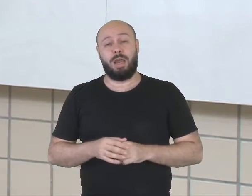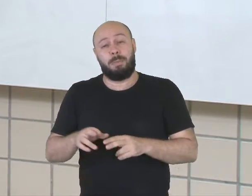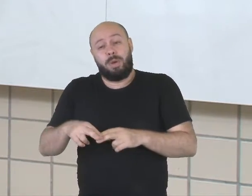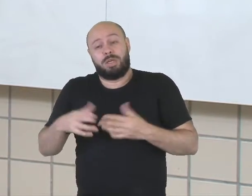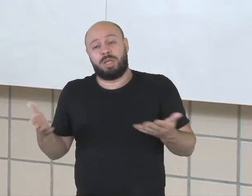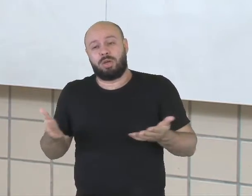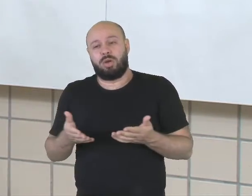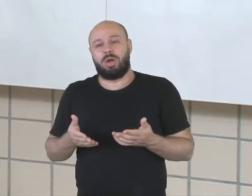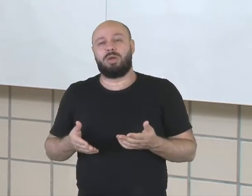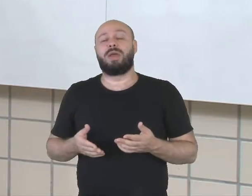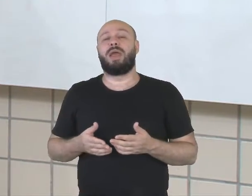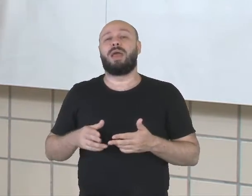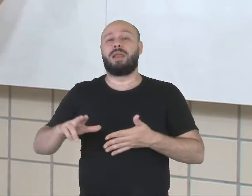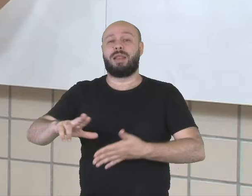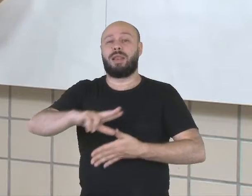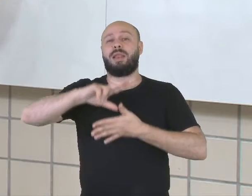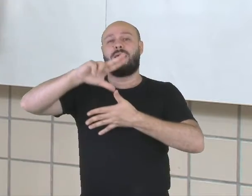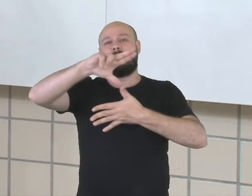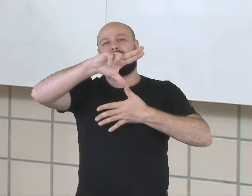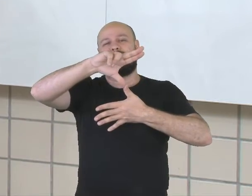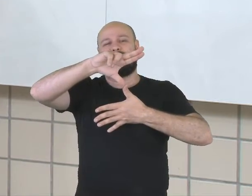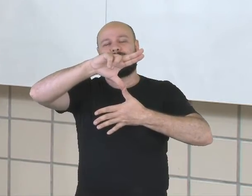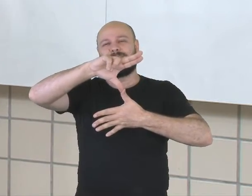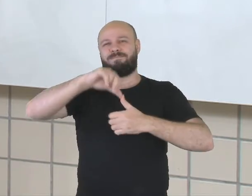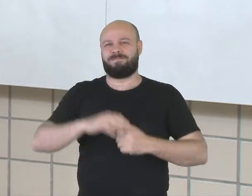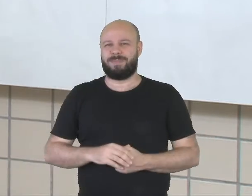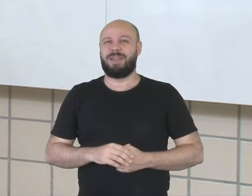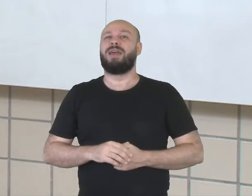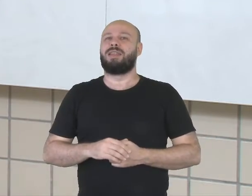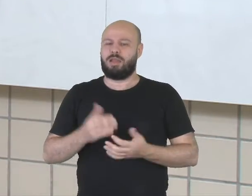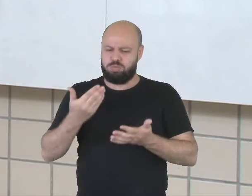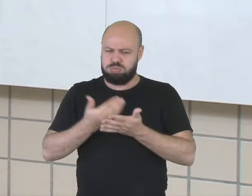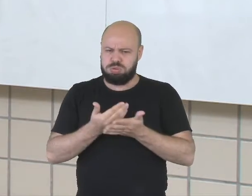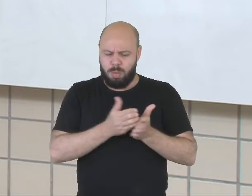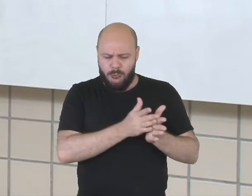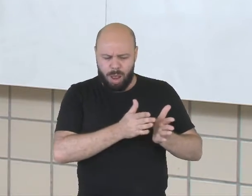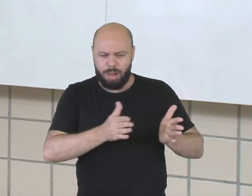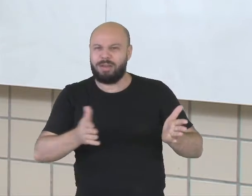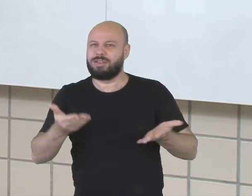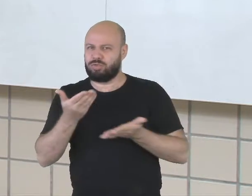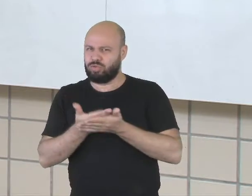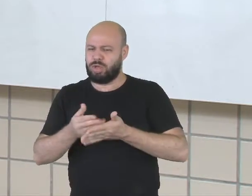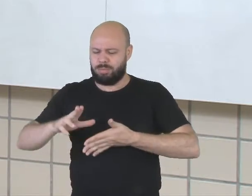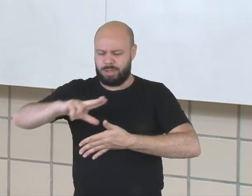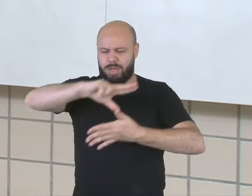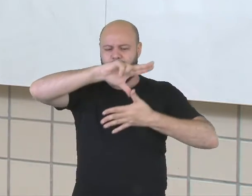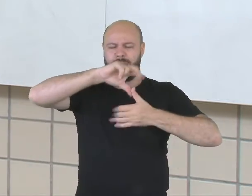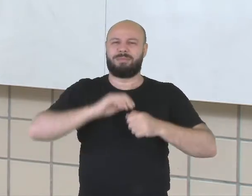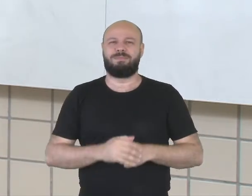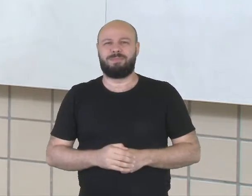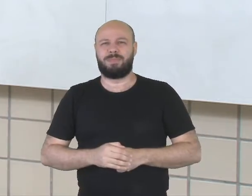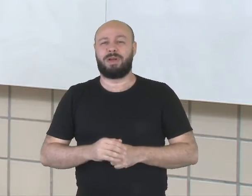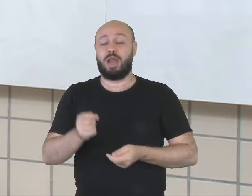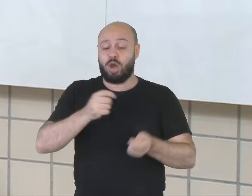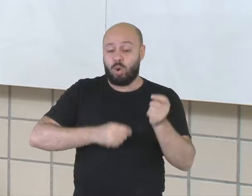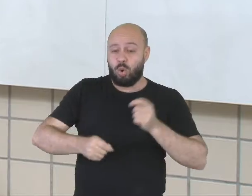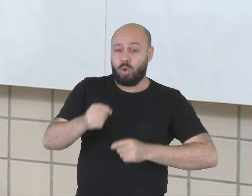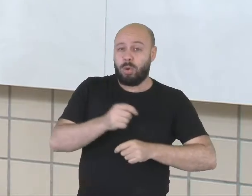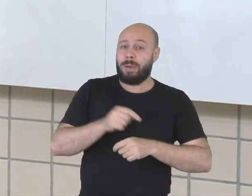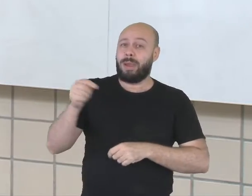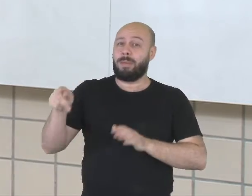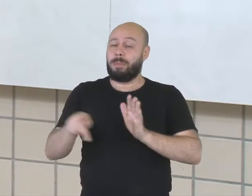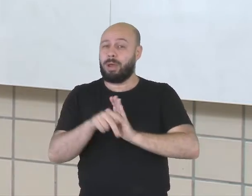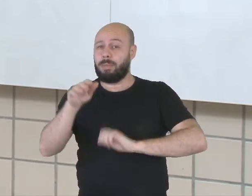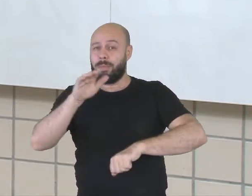nós falamos da América Latina, nós passamos várias aulas falando da América Latina. Falamos sobre a economia da América